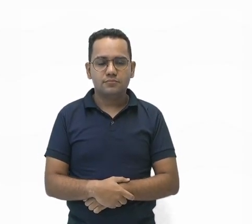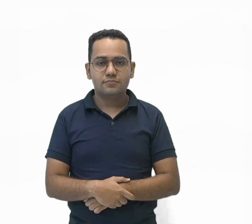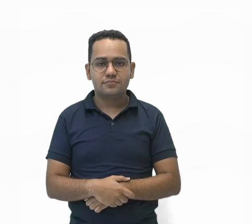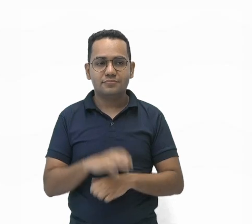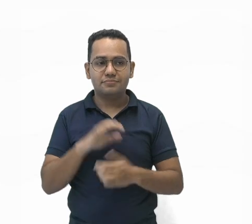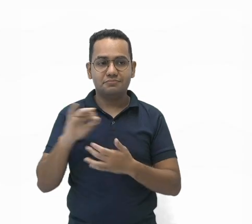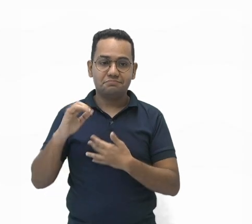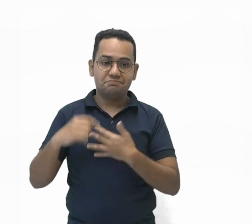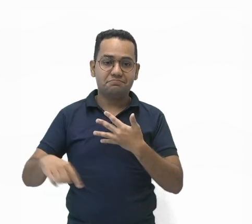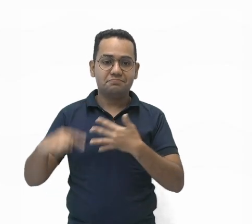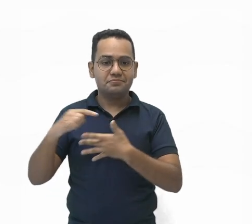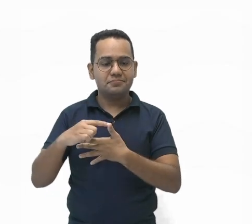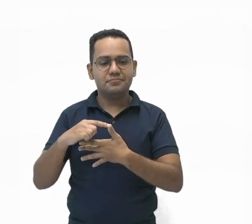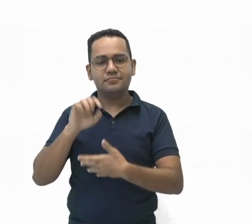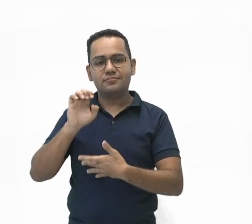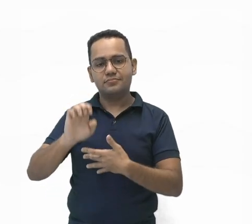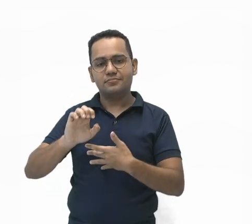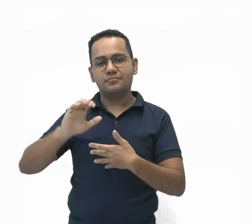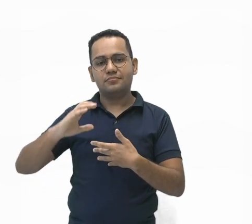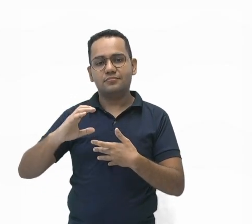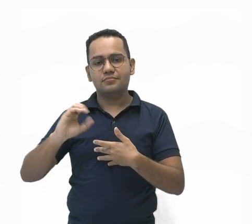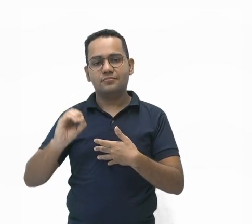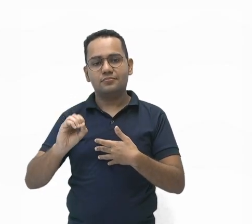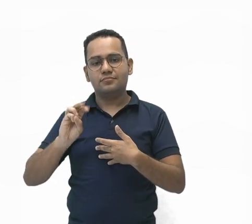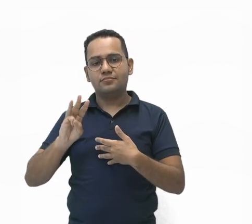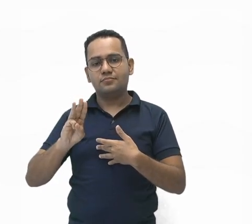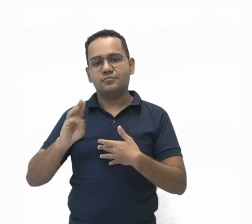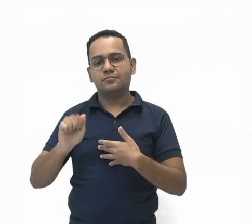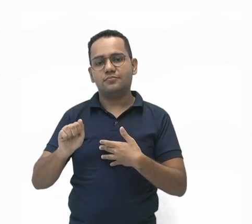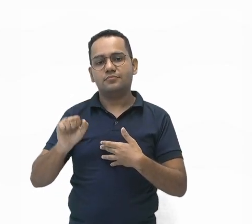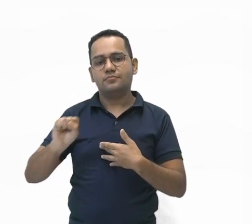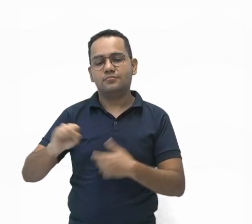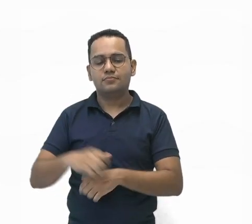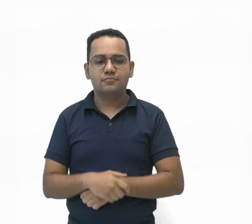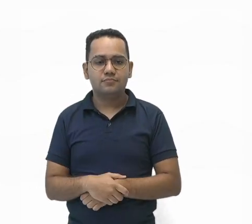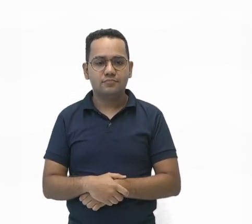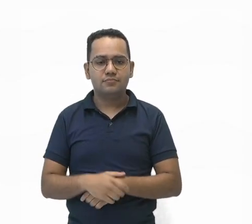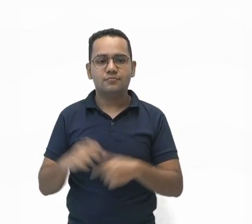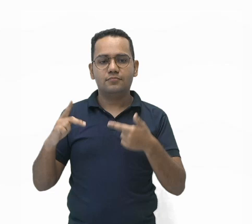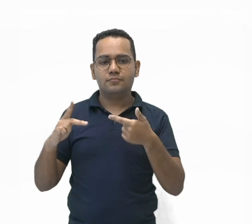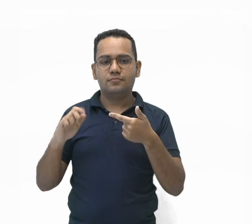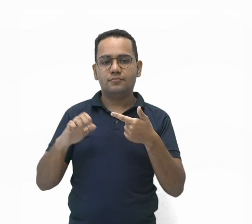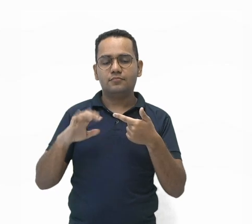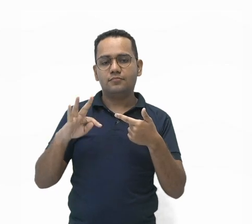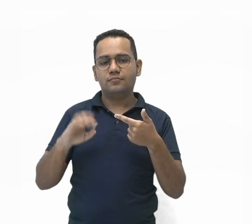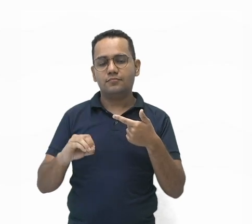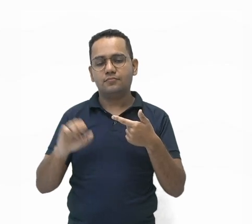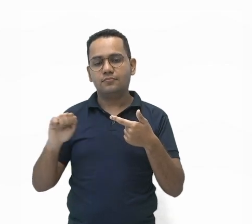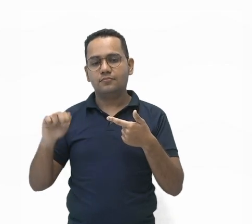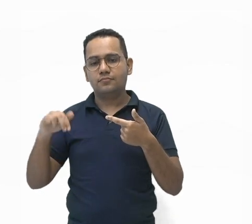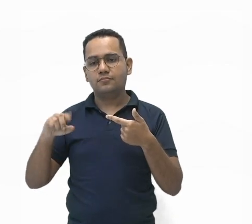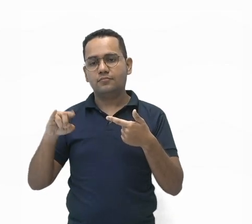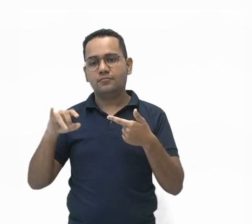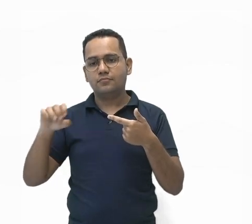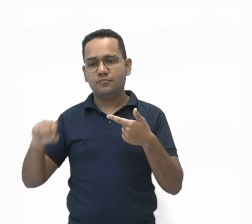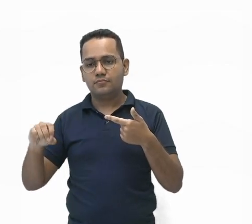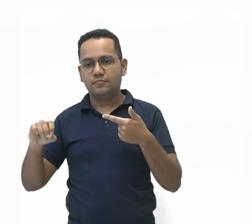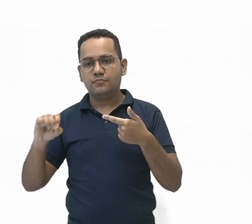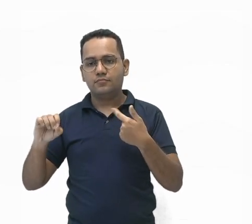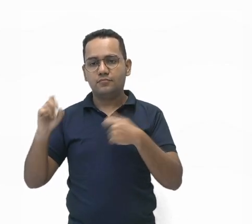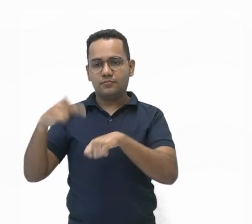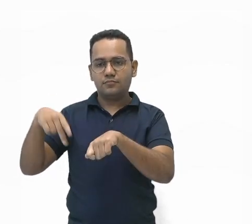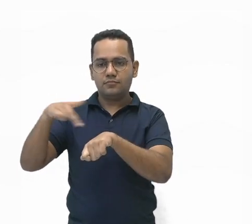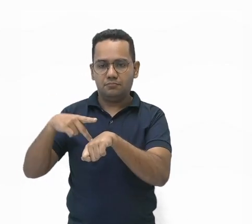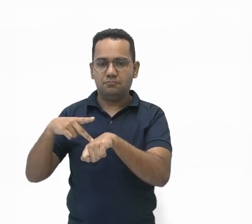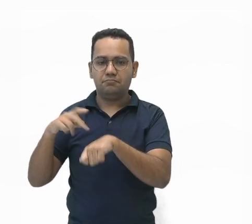Aduaneira da África Oriental. Temos também a Comunidade Econômica da África Ocidental, o